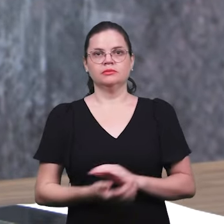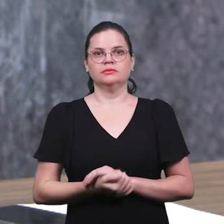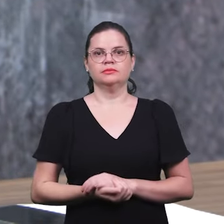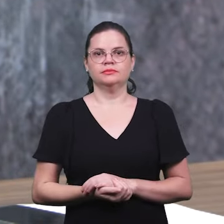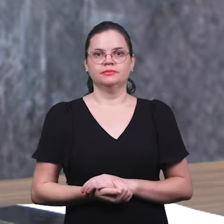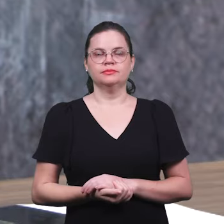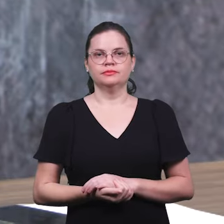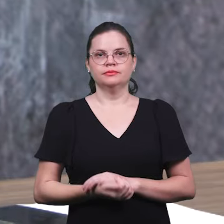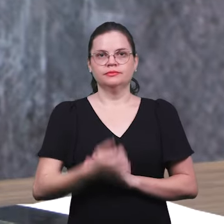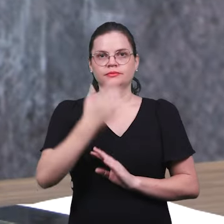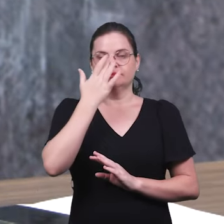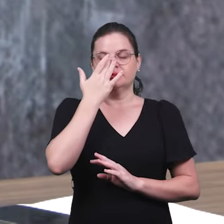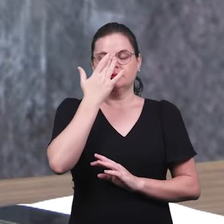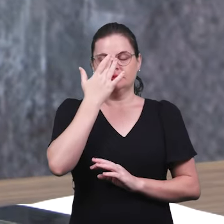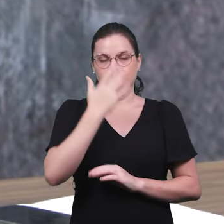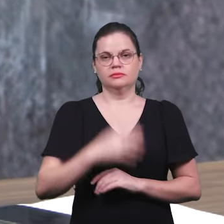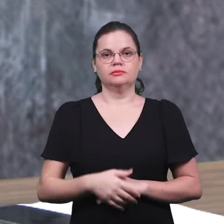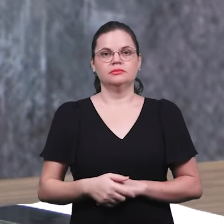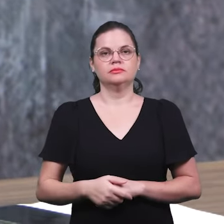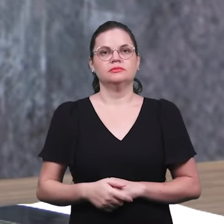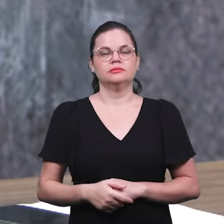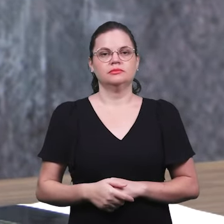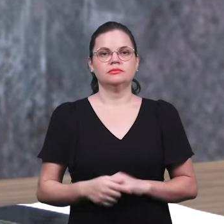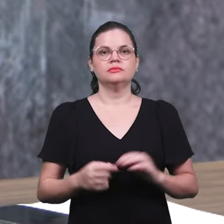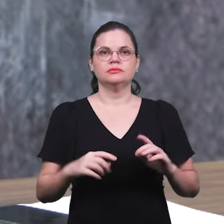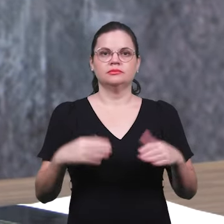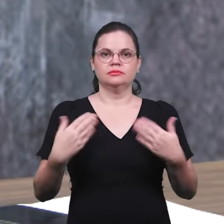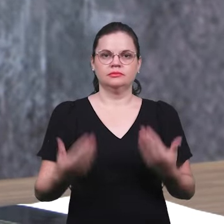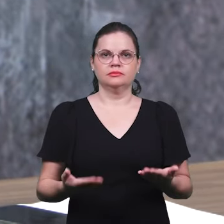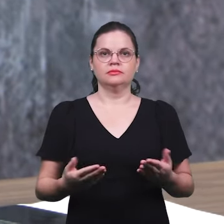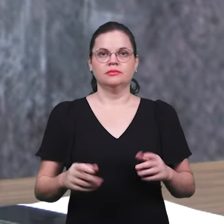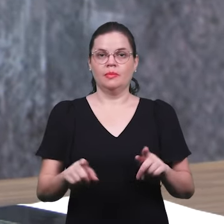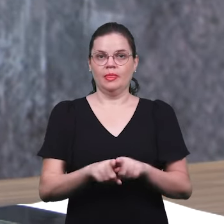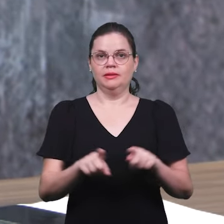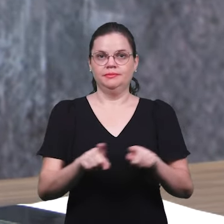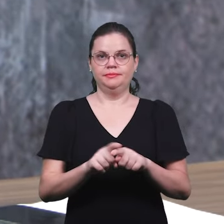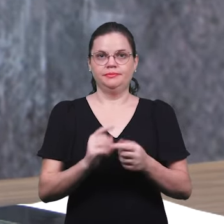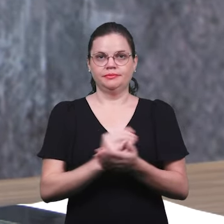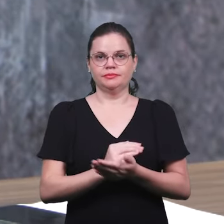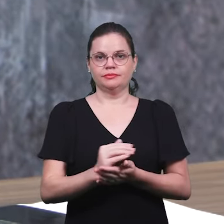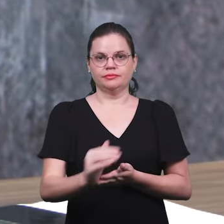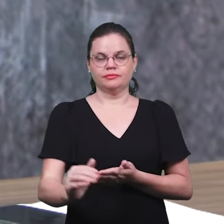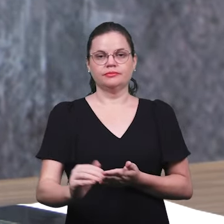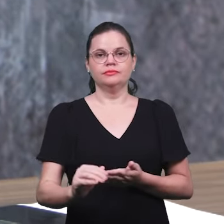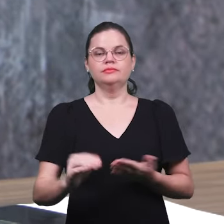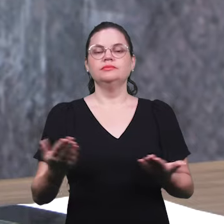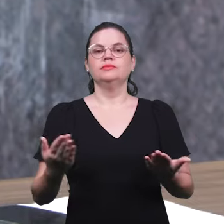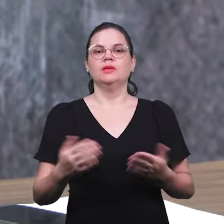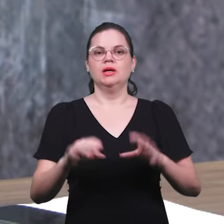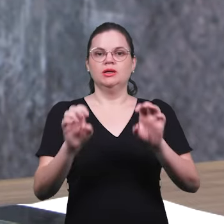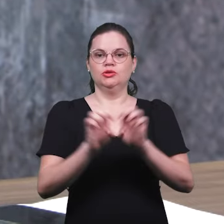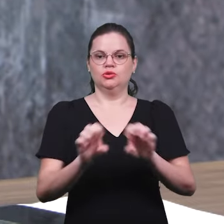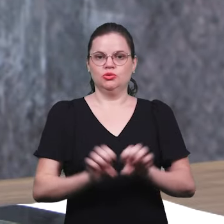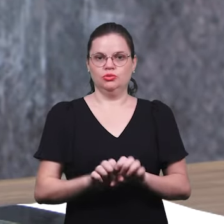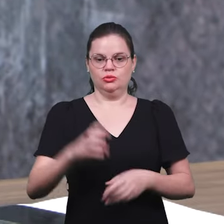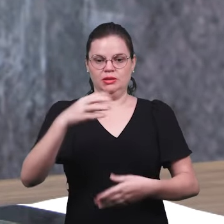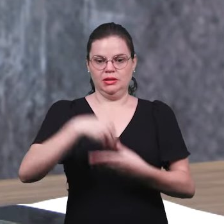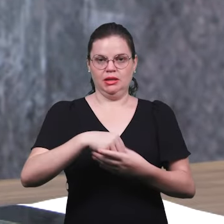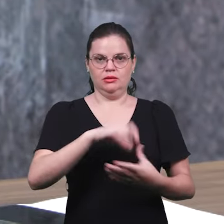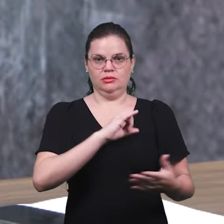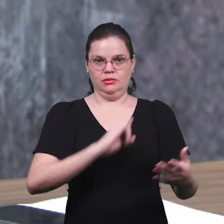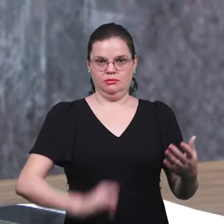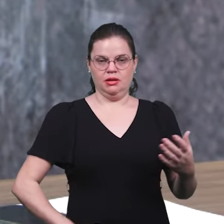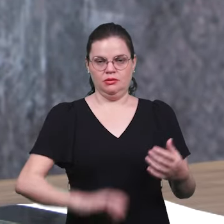fosse combatida. E, paralelamente a isso, começa a acontecer algumas mudanças estruturais dentro do Império